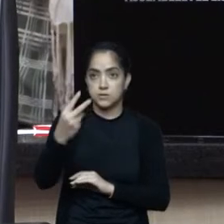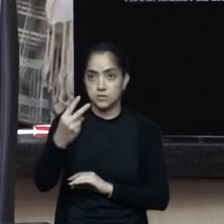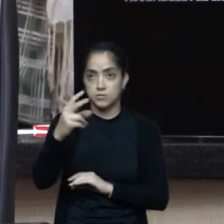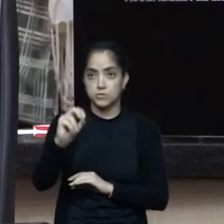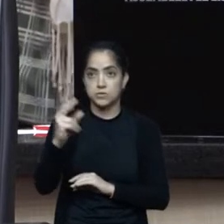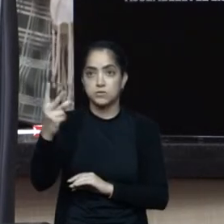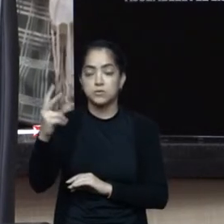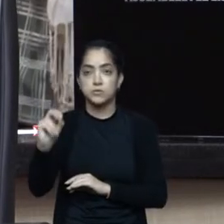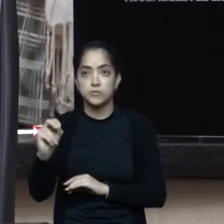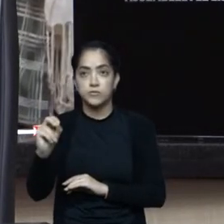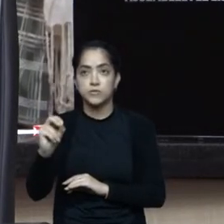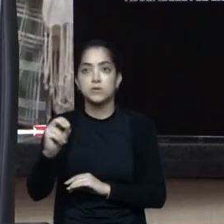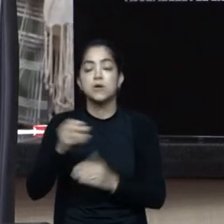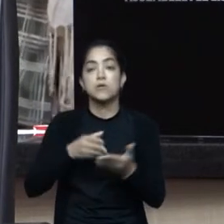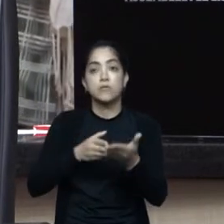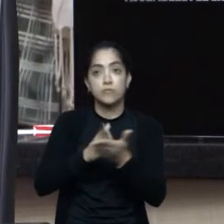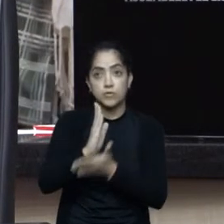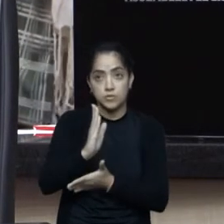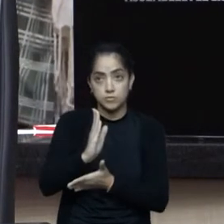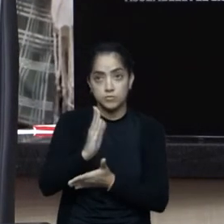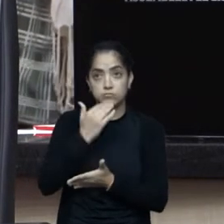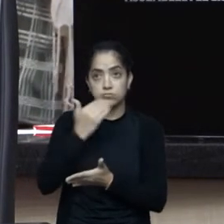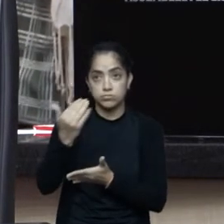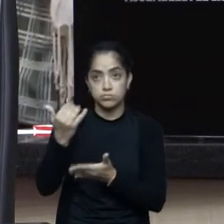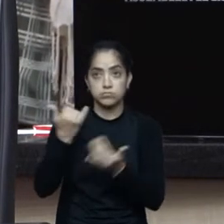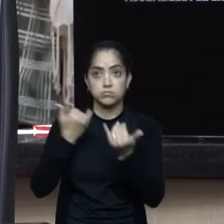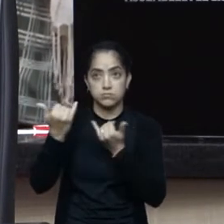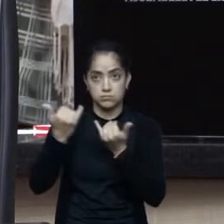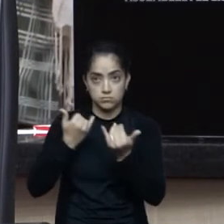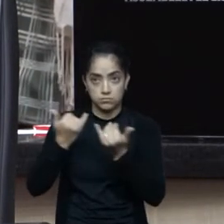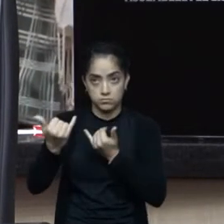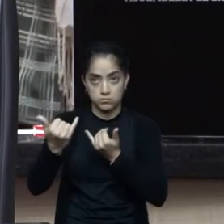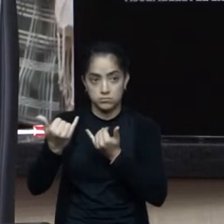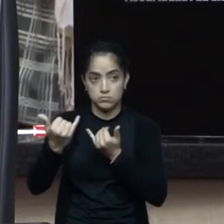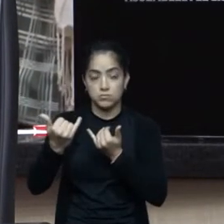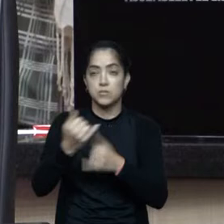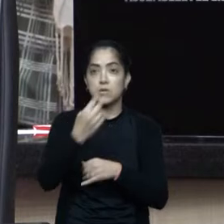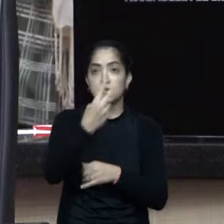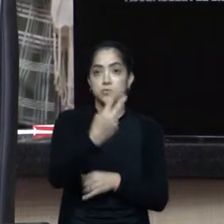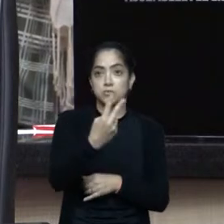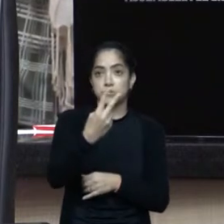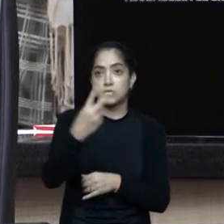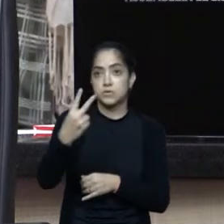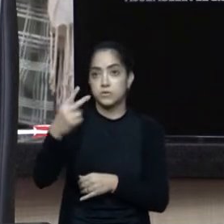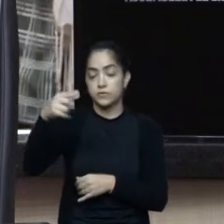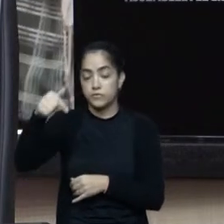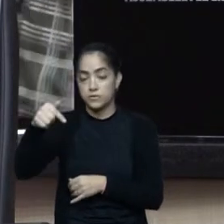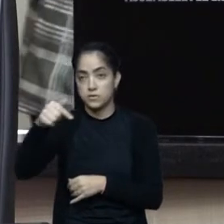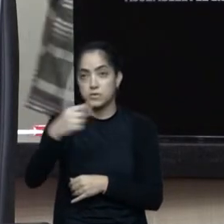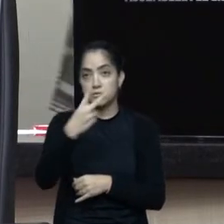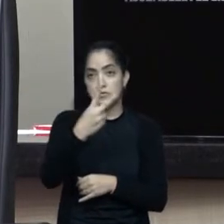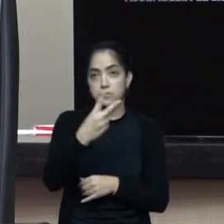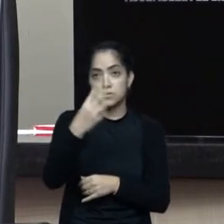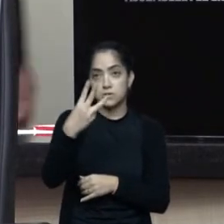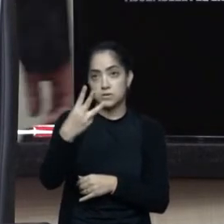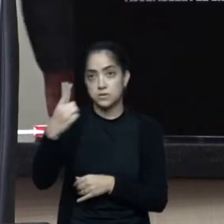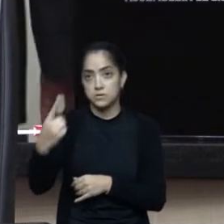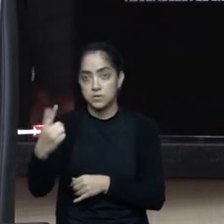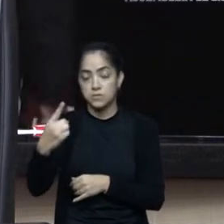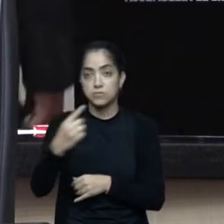302/2020. Foram aprovados os pedidos de informação números 227 a 231 e